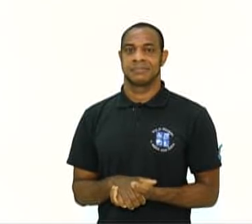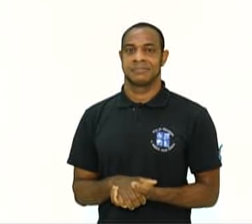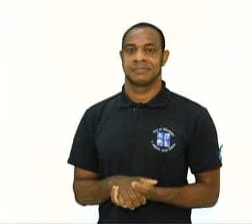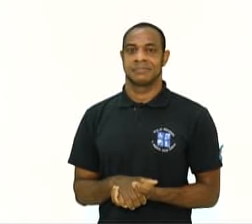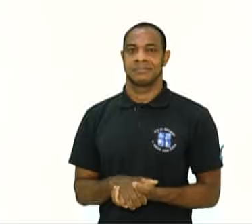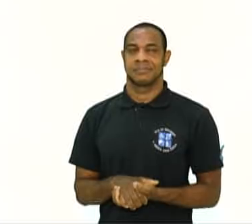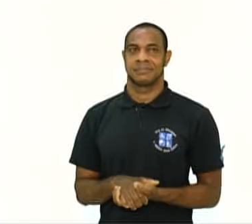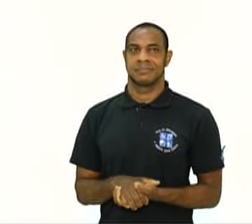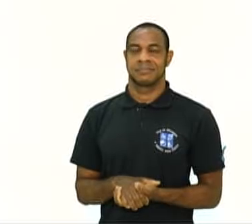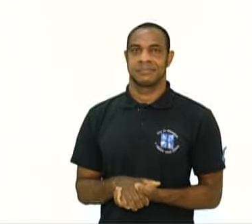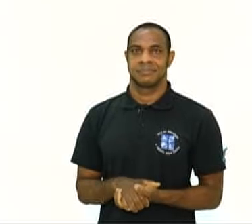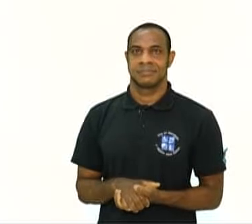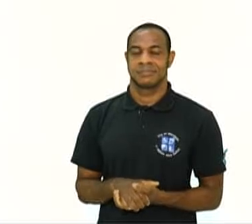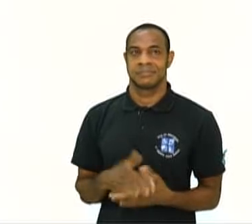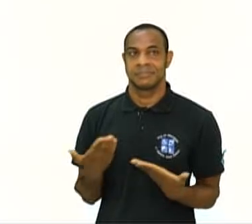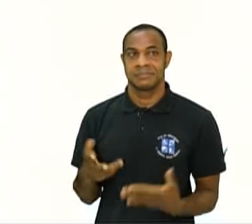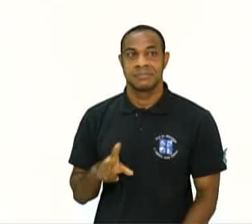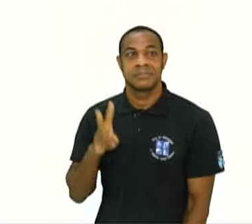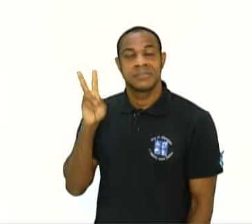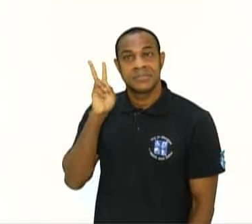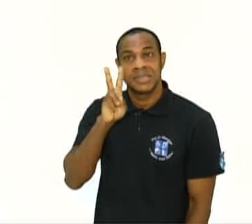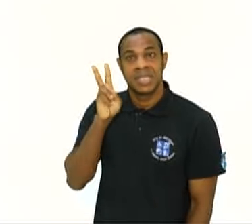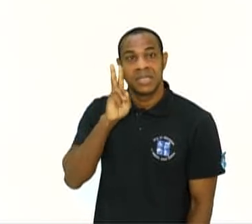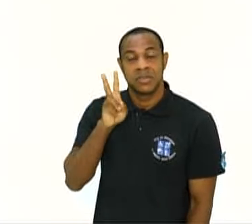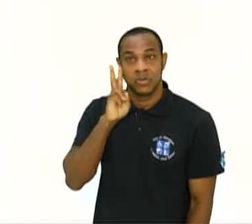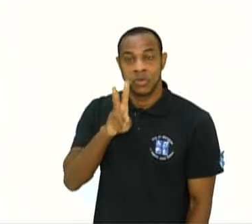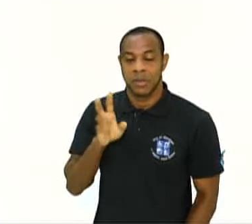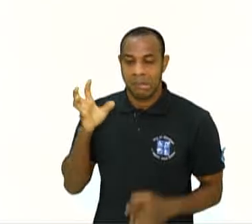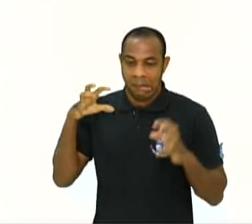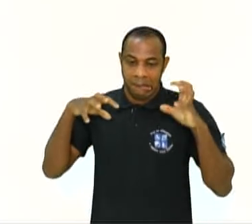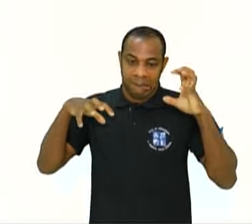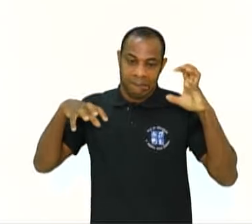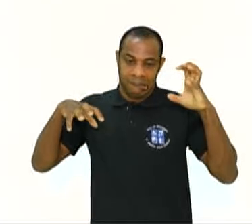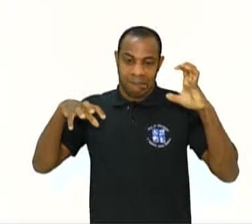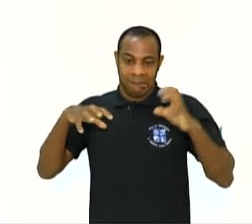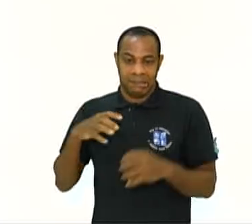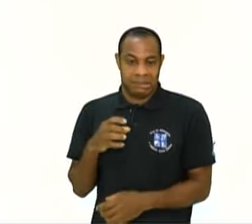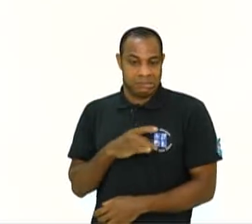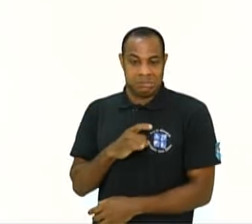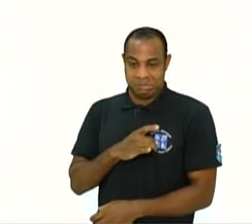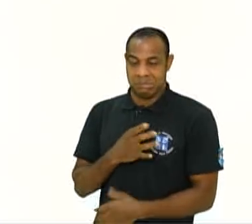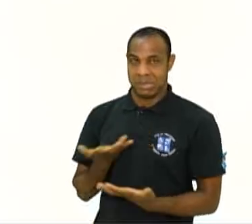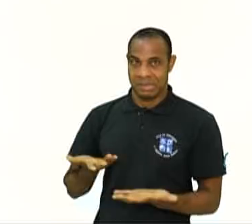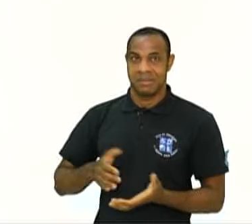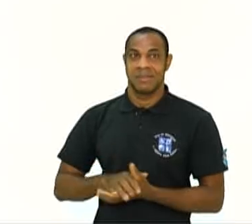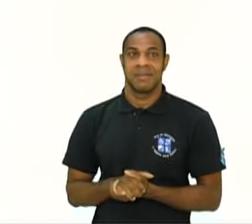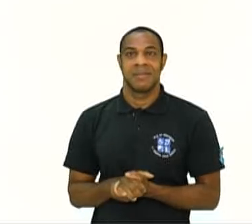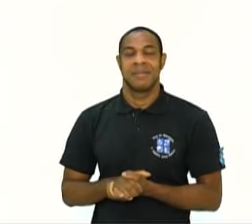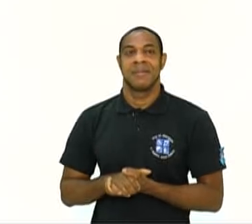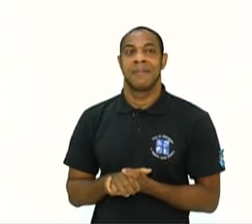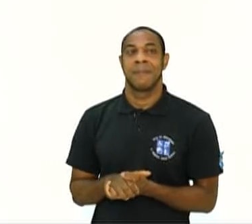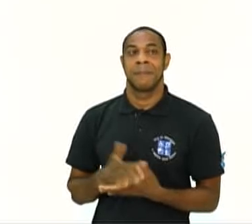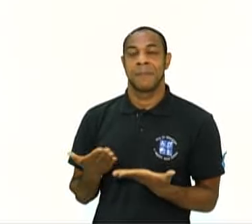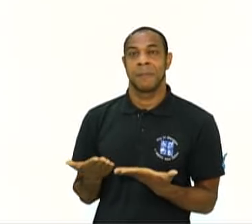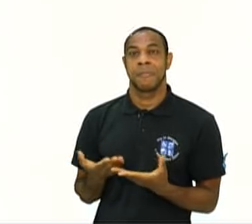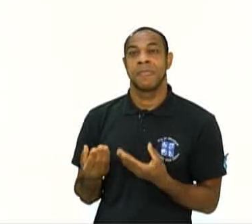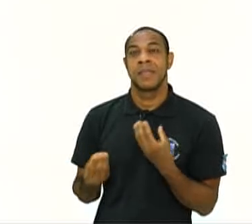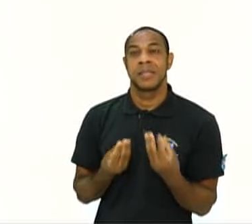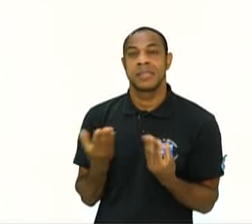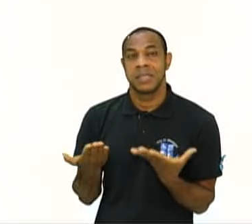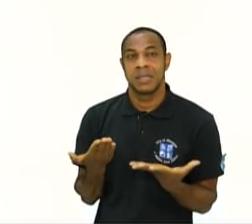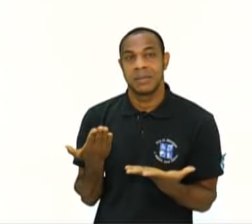a date. É uma história meio assim assombrosa, né? Então vamos lá entender um pouquinho esse texto. Então